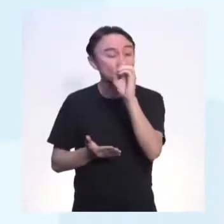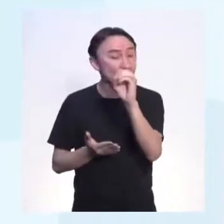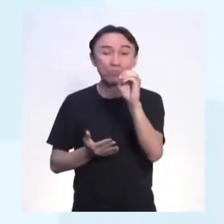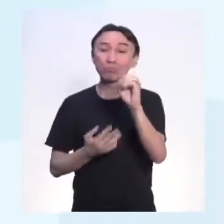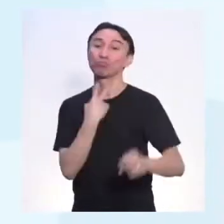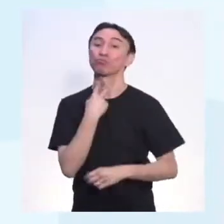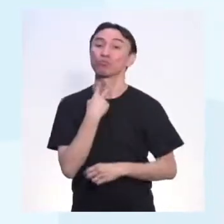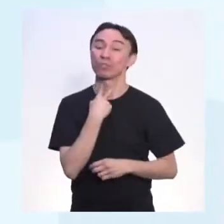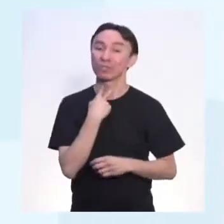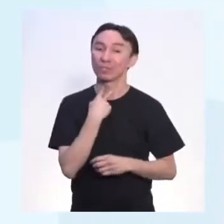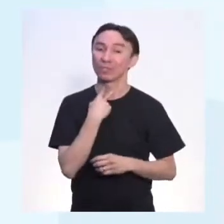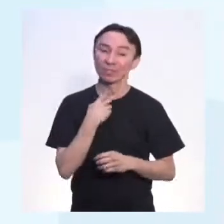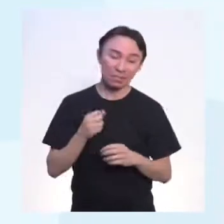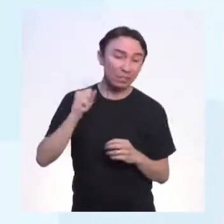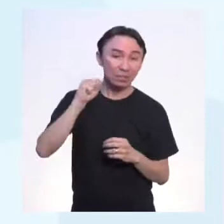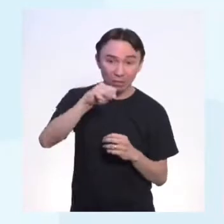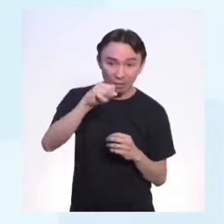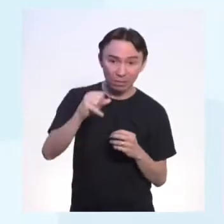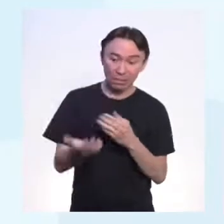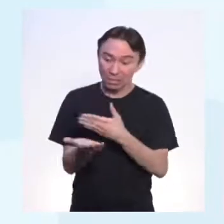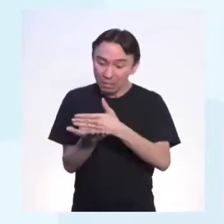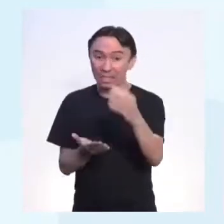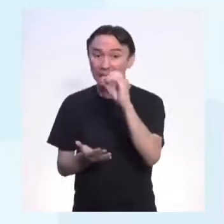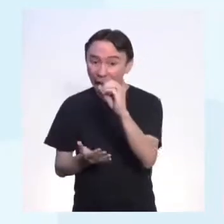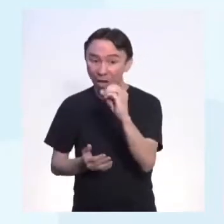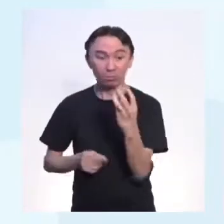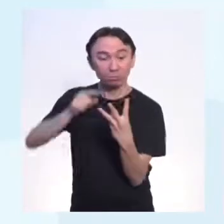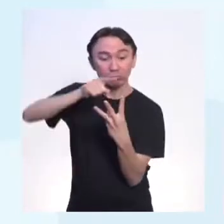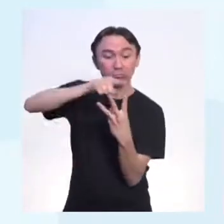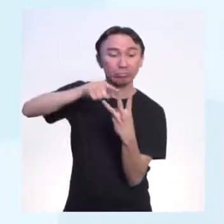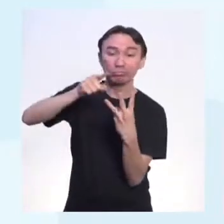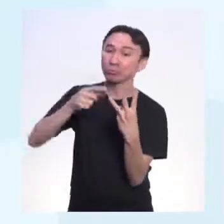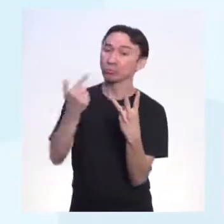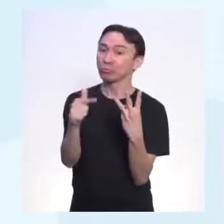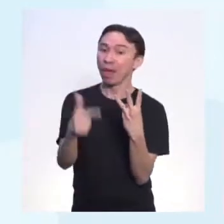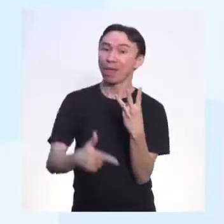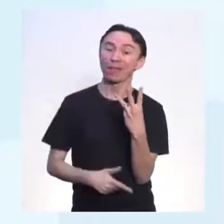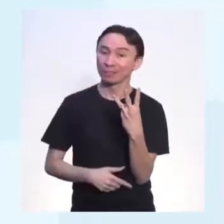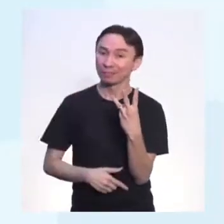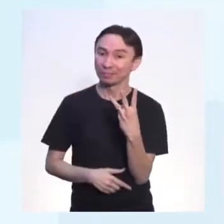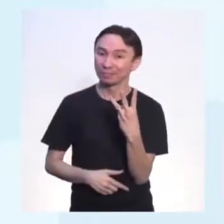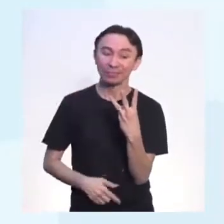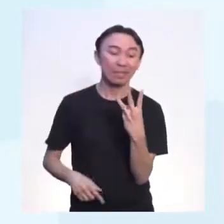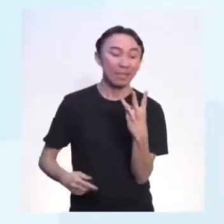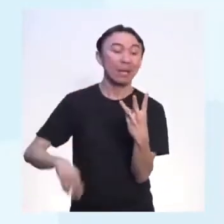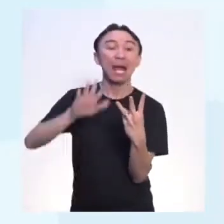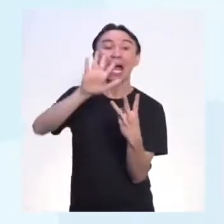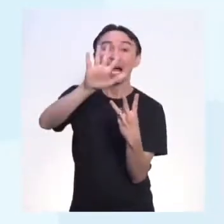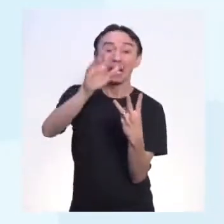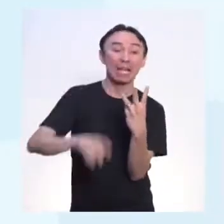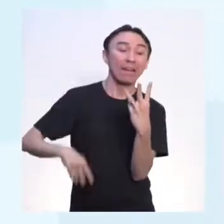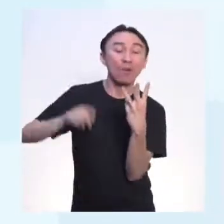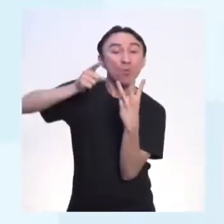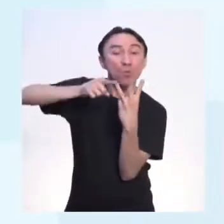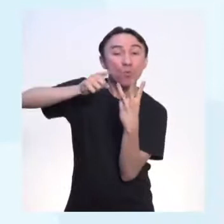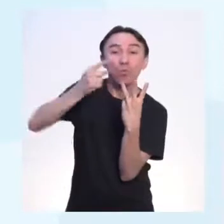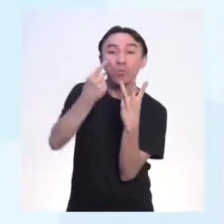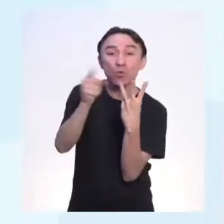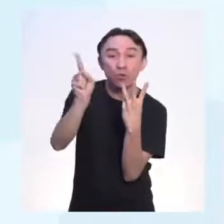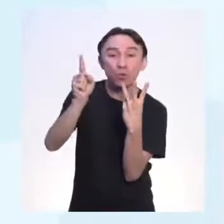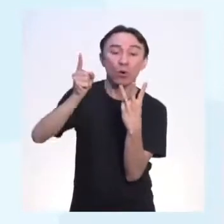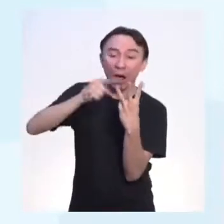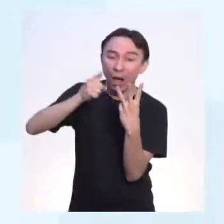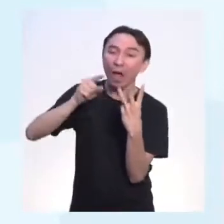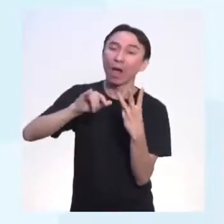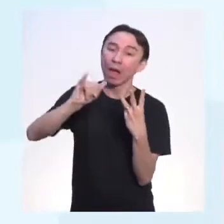não terá 3 algarismos. E ele termina com um número ímpar. Quais são os